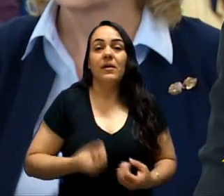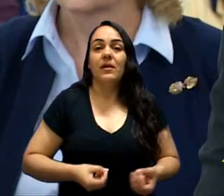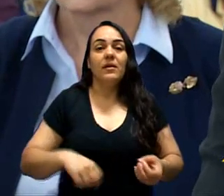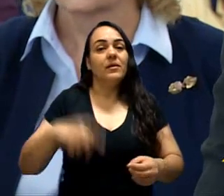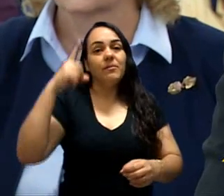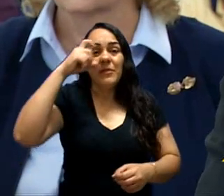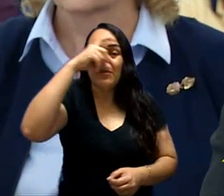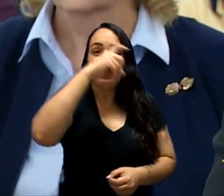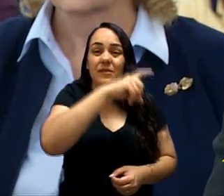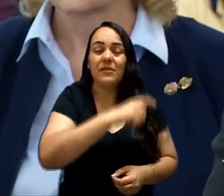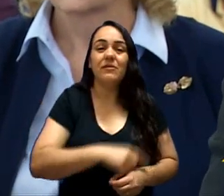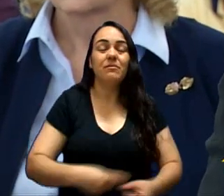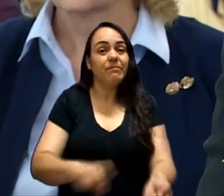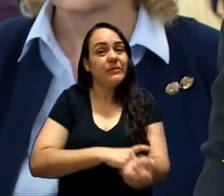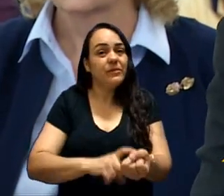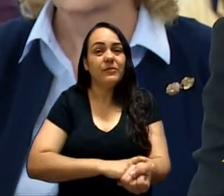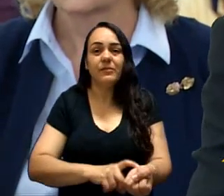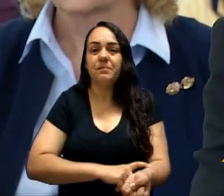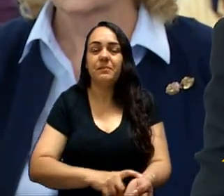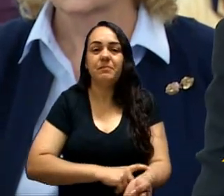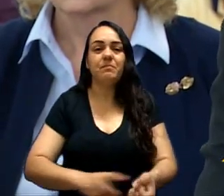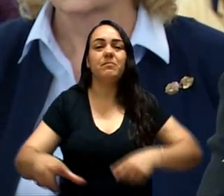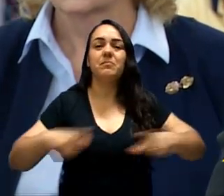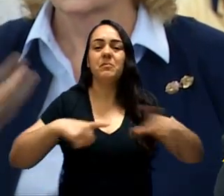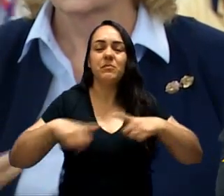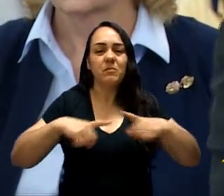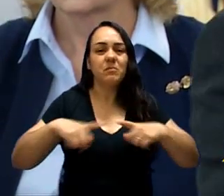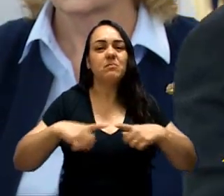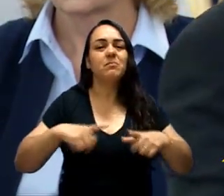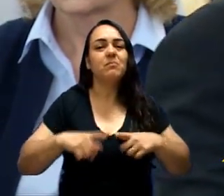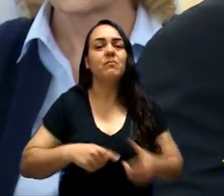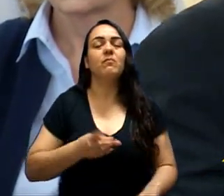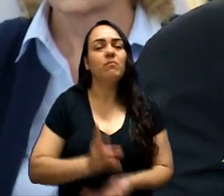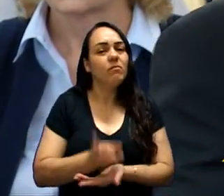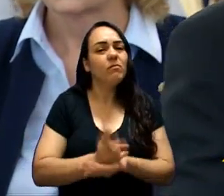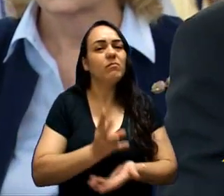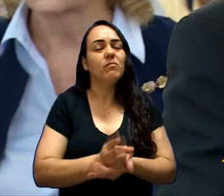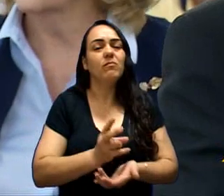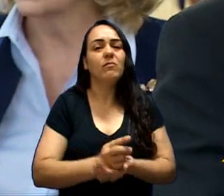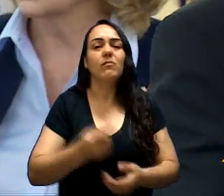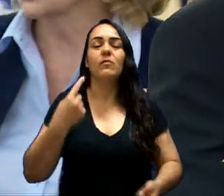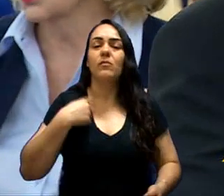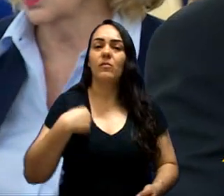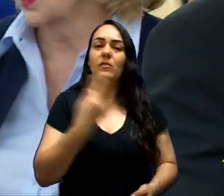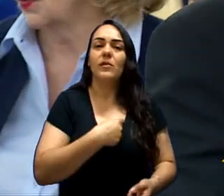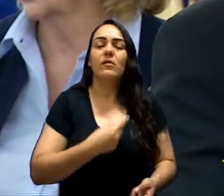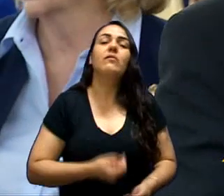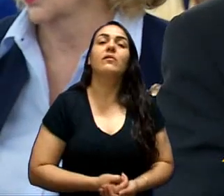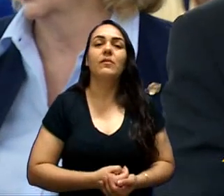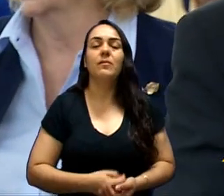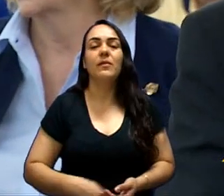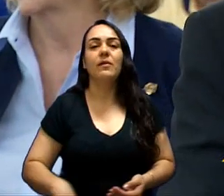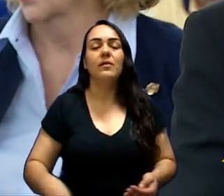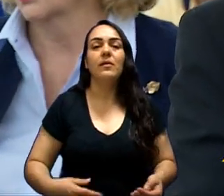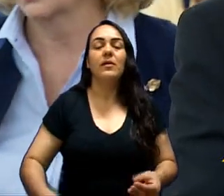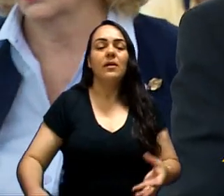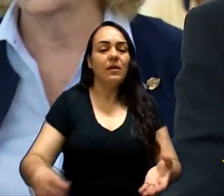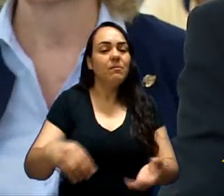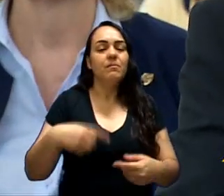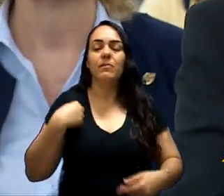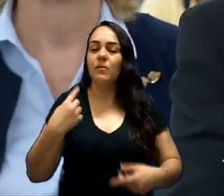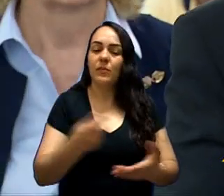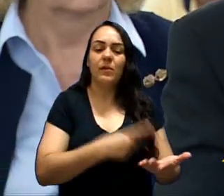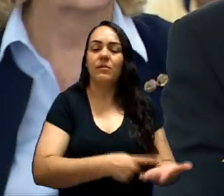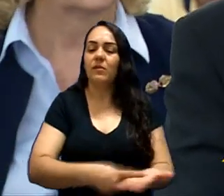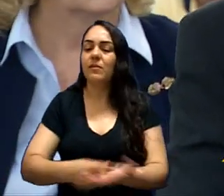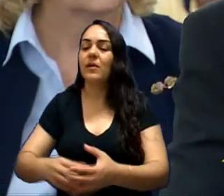um estresse violento. Nós trabalhamos, estamos trabalhando agora, nós recebemos, senhor presidente, aqui todas as entidades...